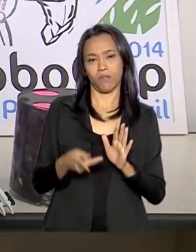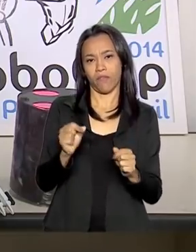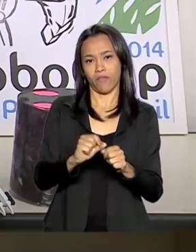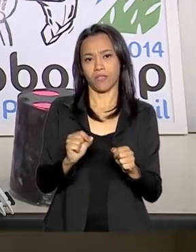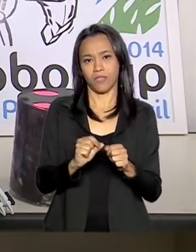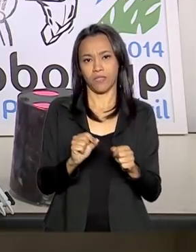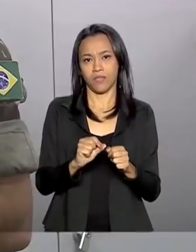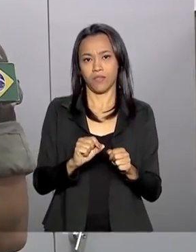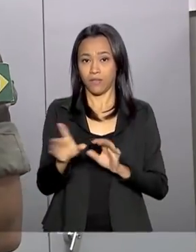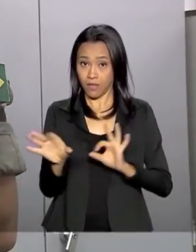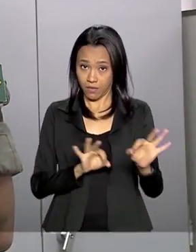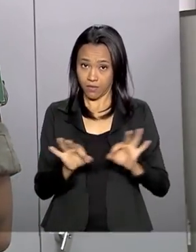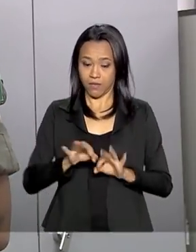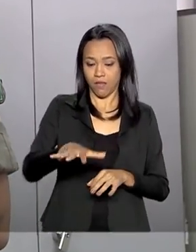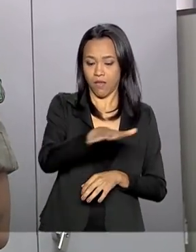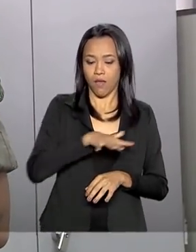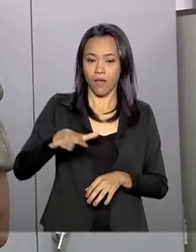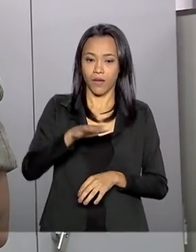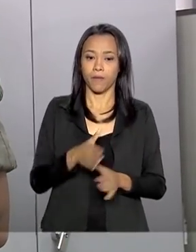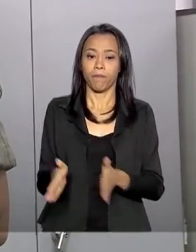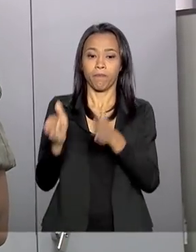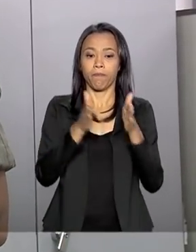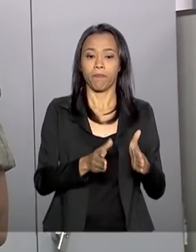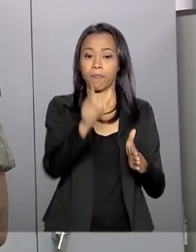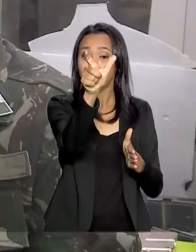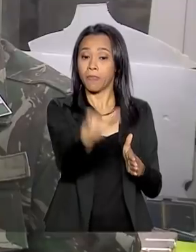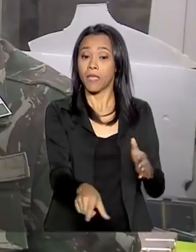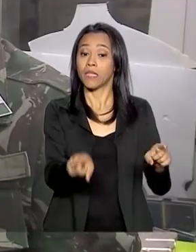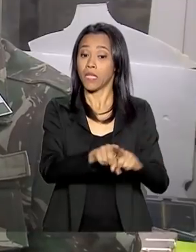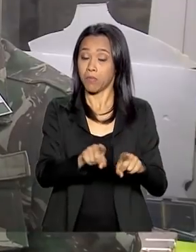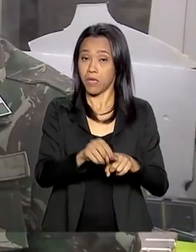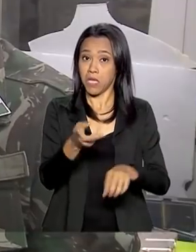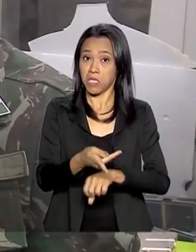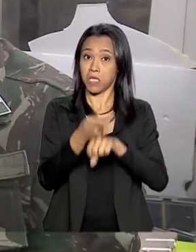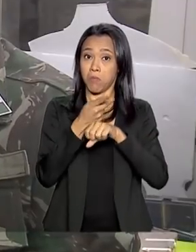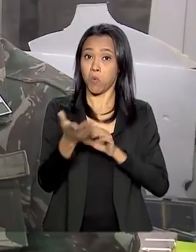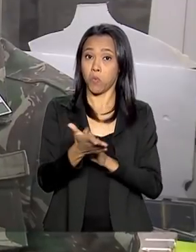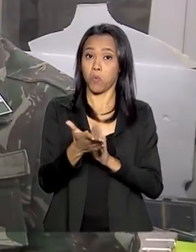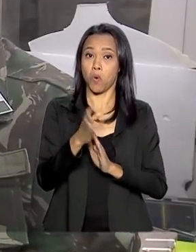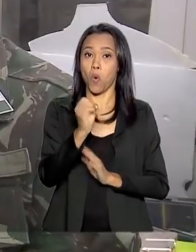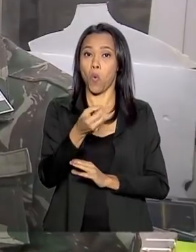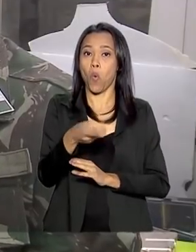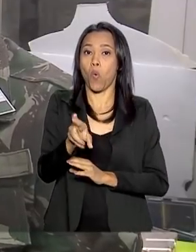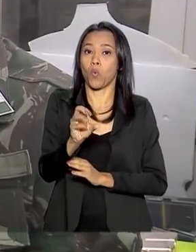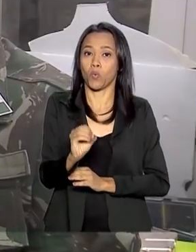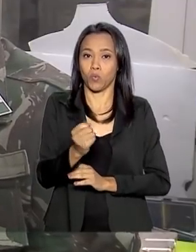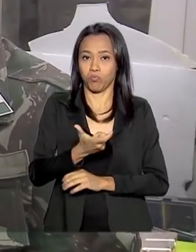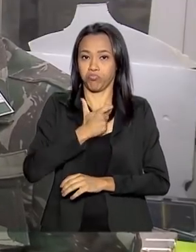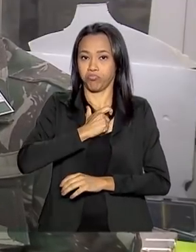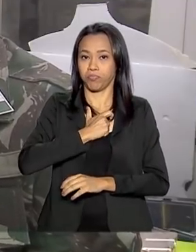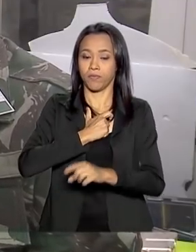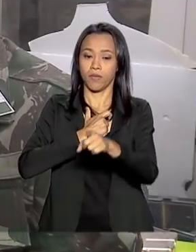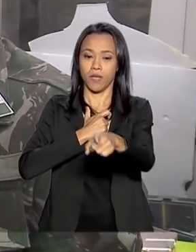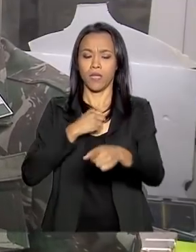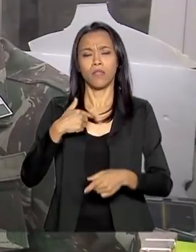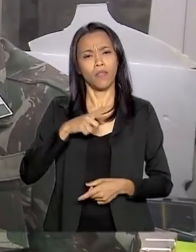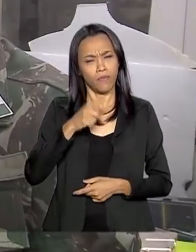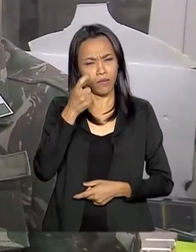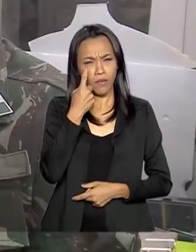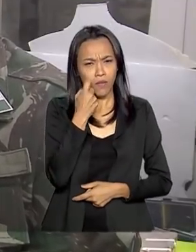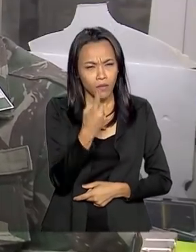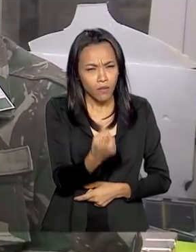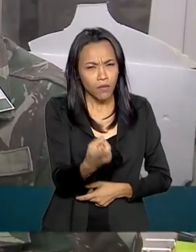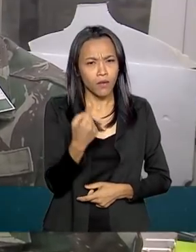a eletrônica desse robô. Germano também foi medalhista de ouro. Após eu fazer a Olimpíada, eu tive um interesse maior, pude pesquisar